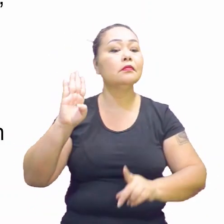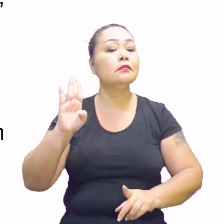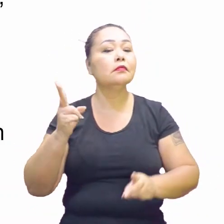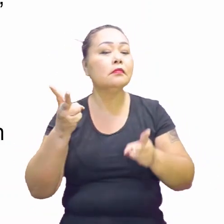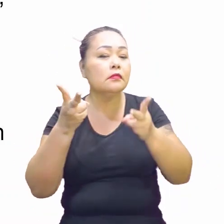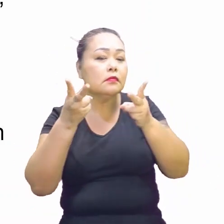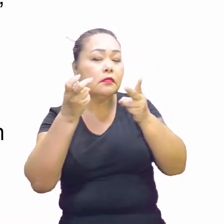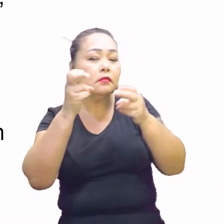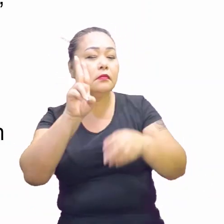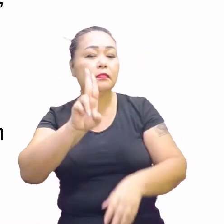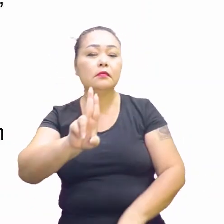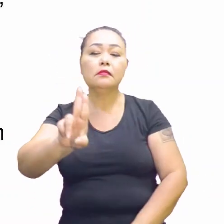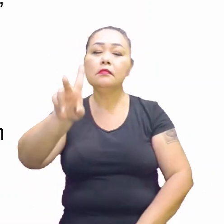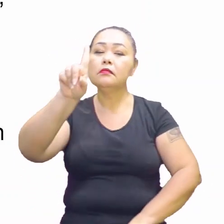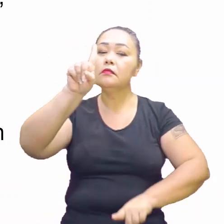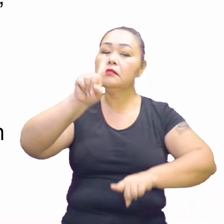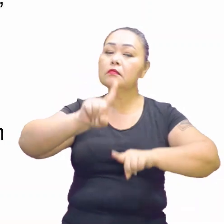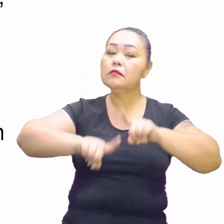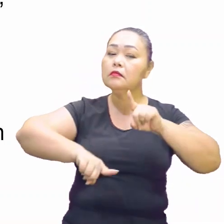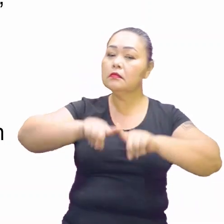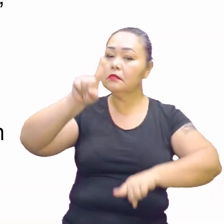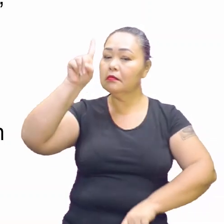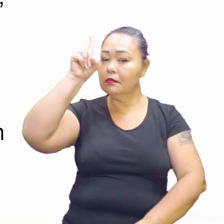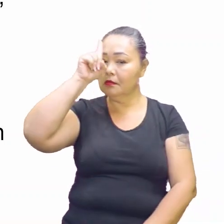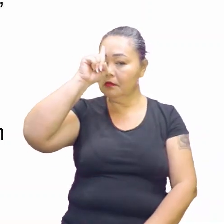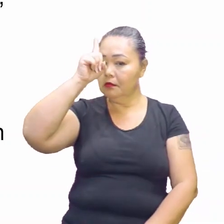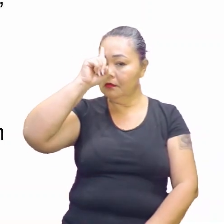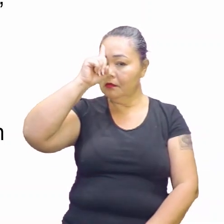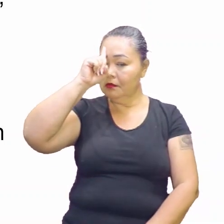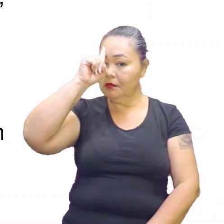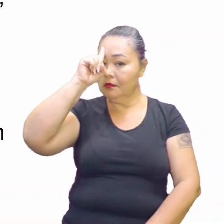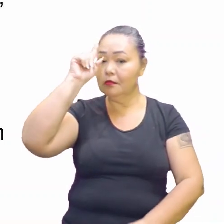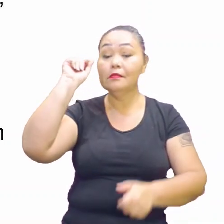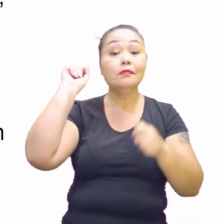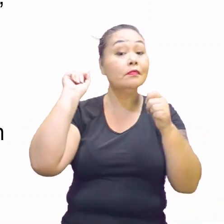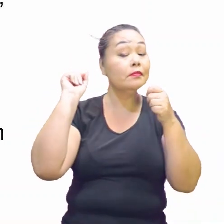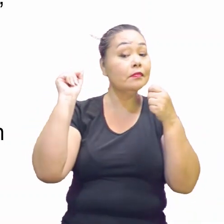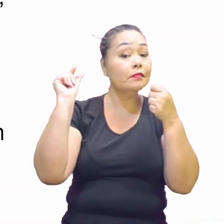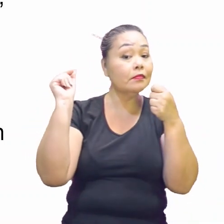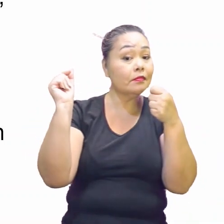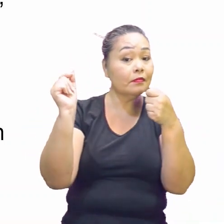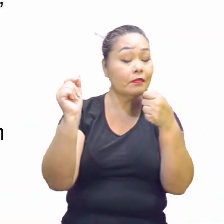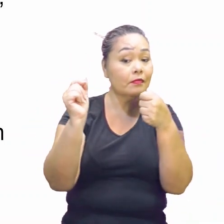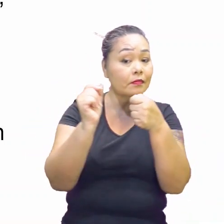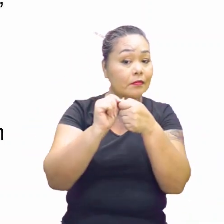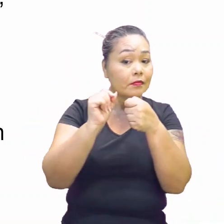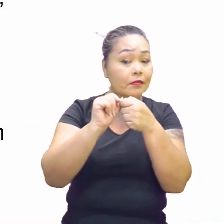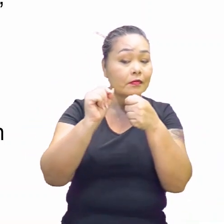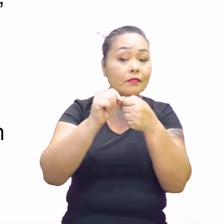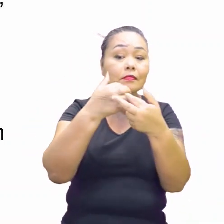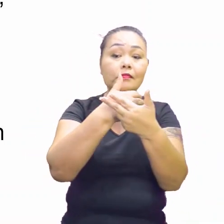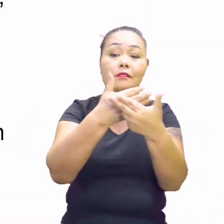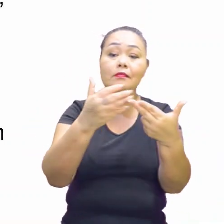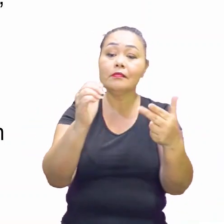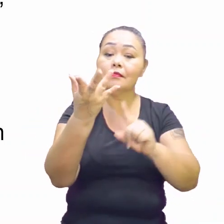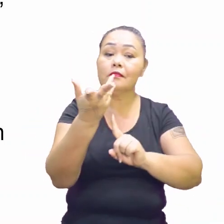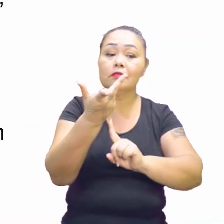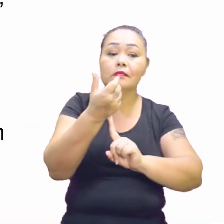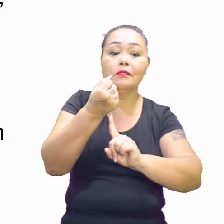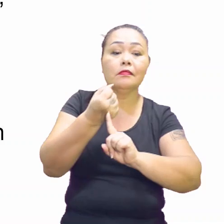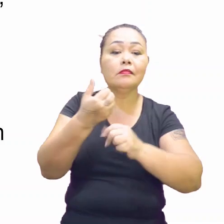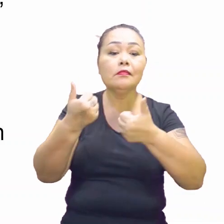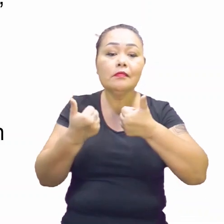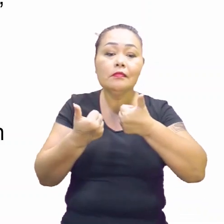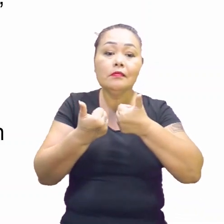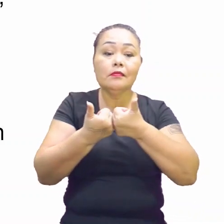Letra B. Percepção do uso de objetos cotidianos para a confecção da obra de